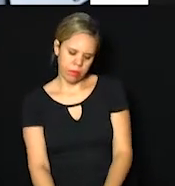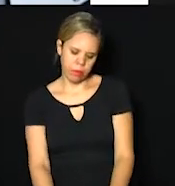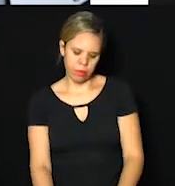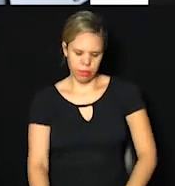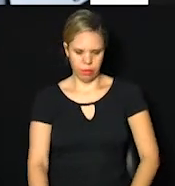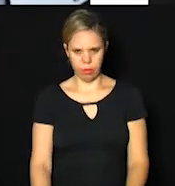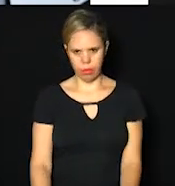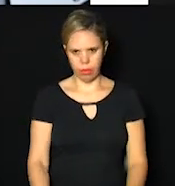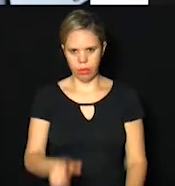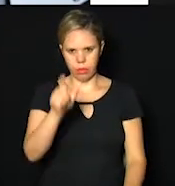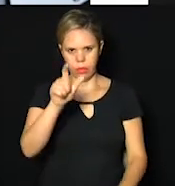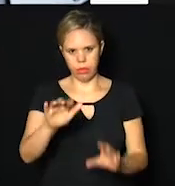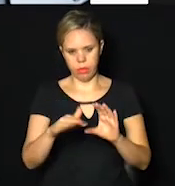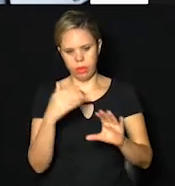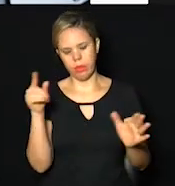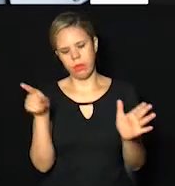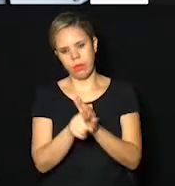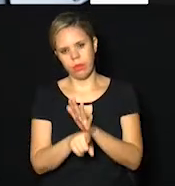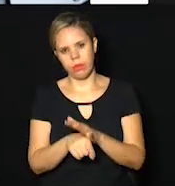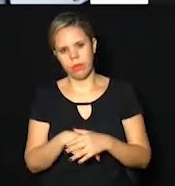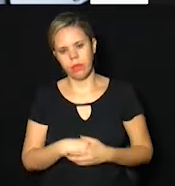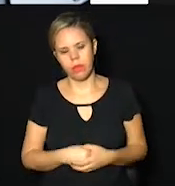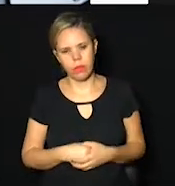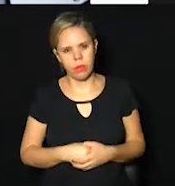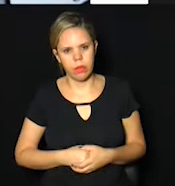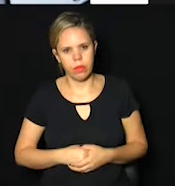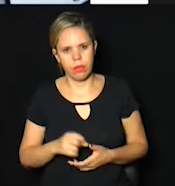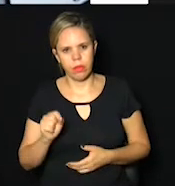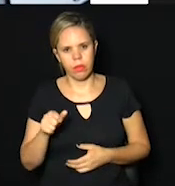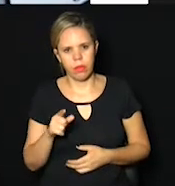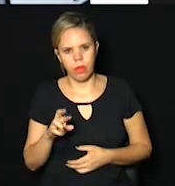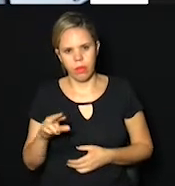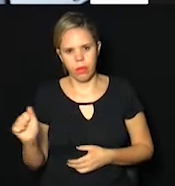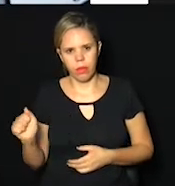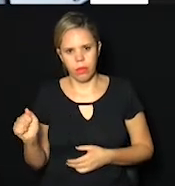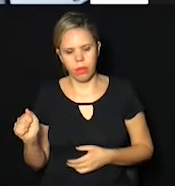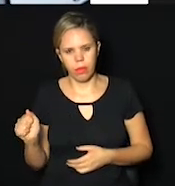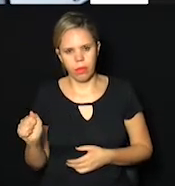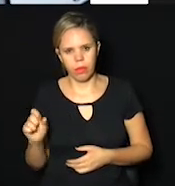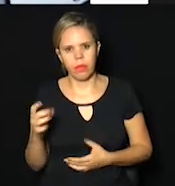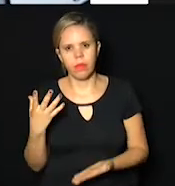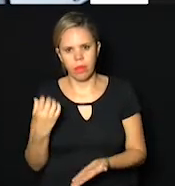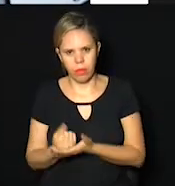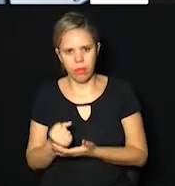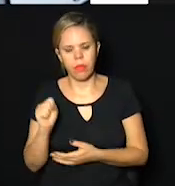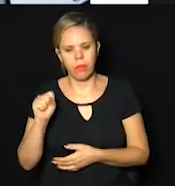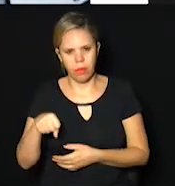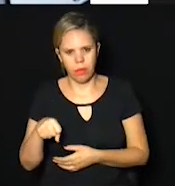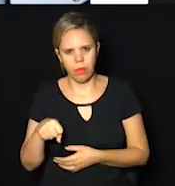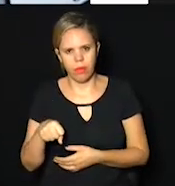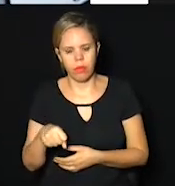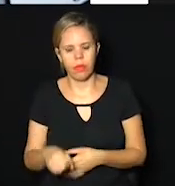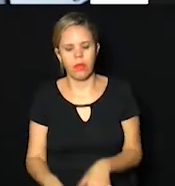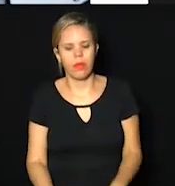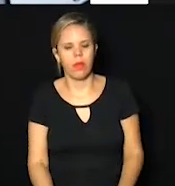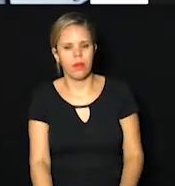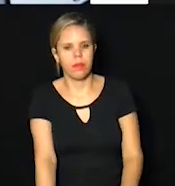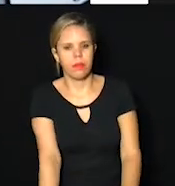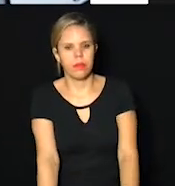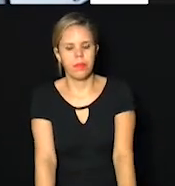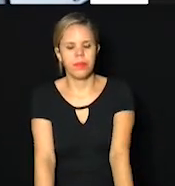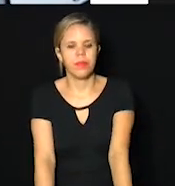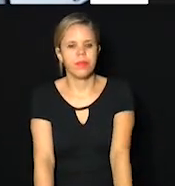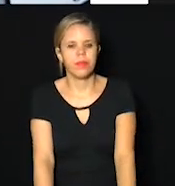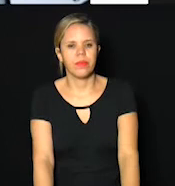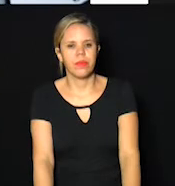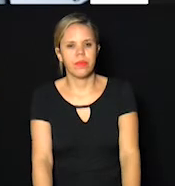Alguém está perguntando aqui, doutora Alessandra Ribeiro, perguntando se vai ficar salvo. Creio que sim. Agora, ela faz uma